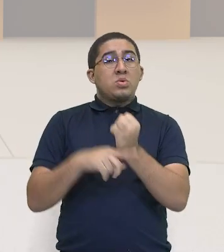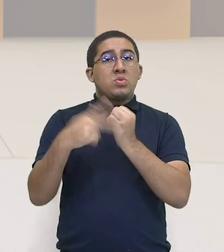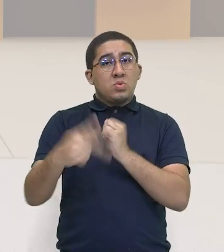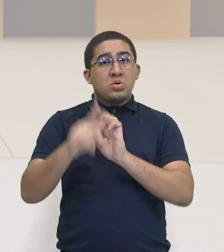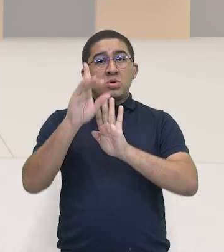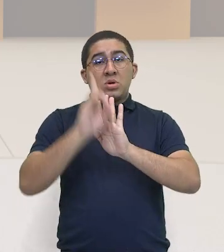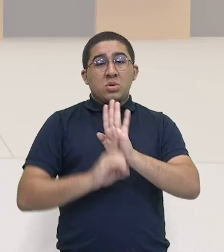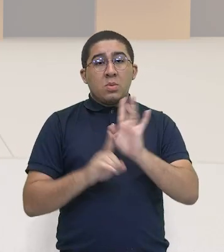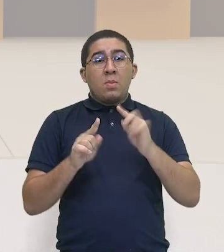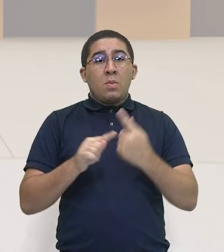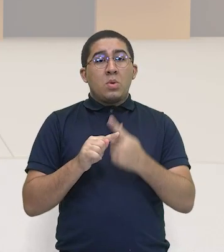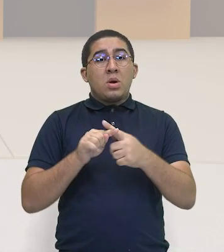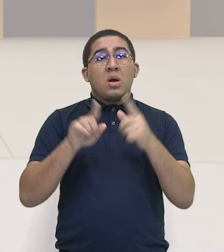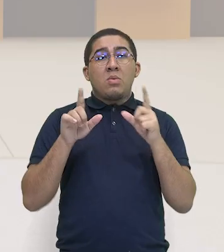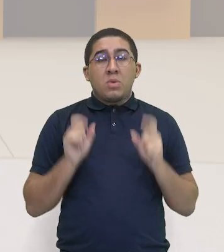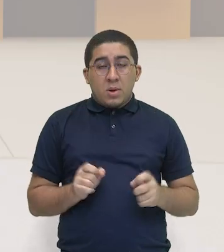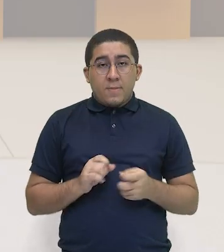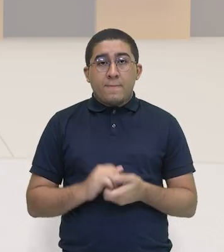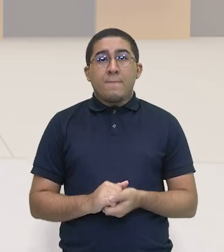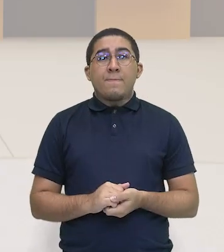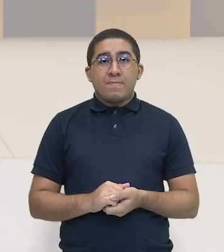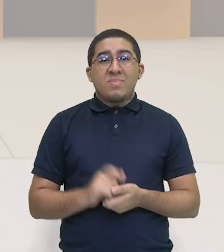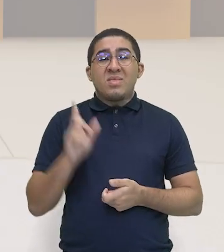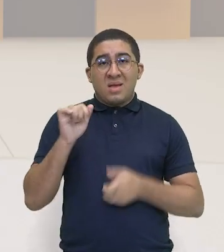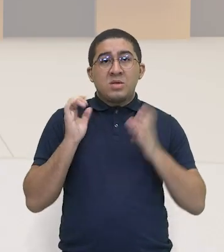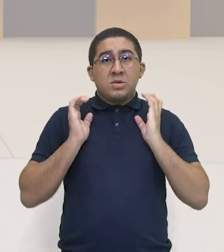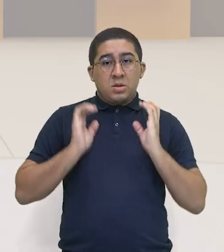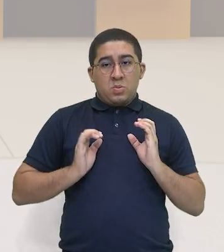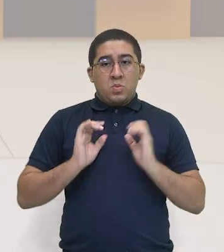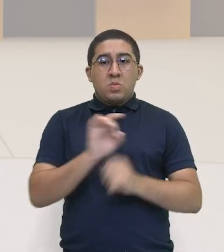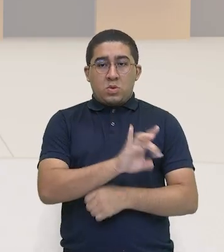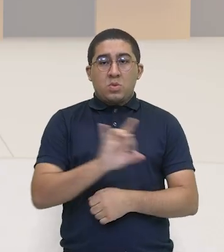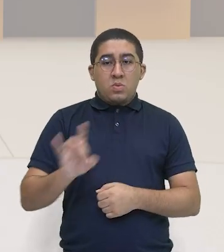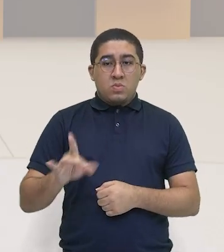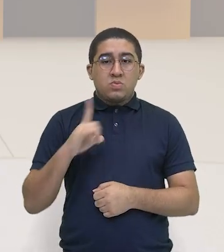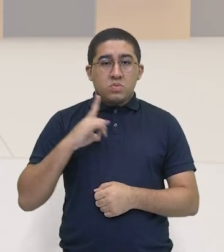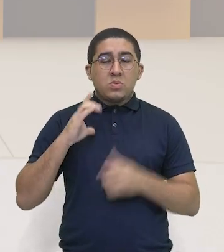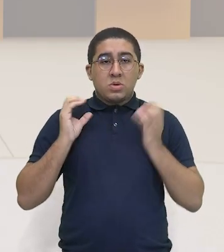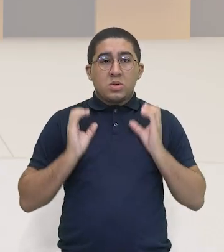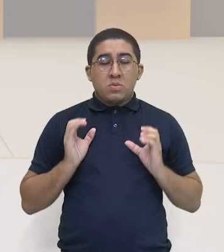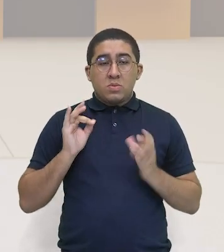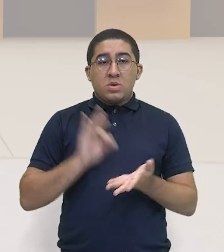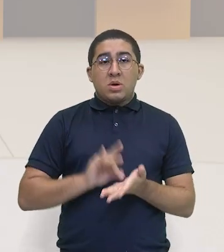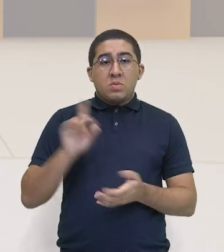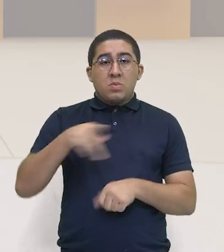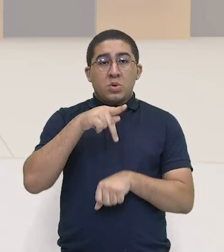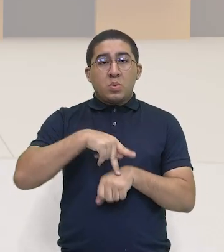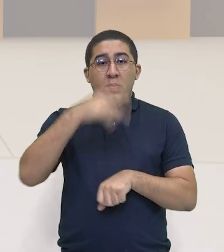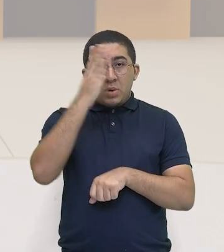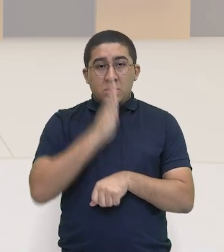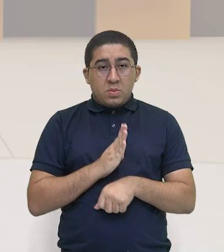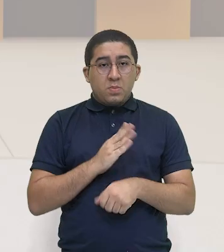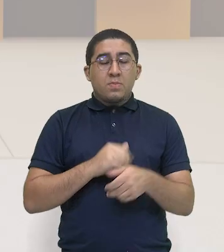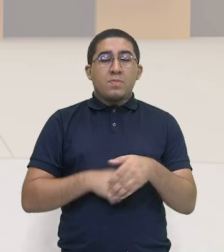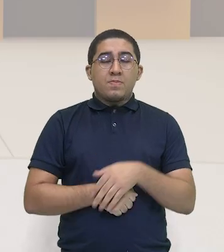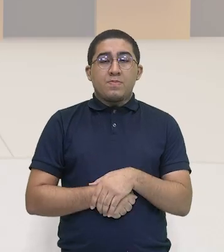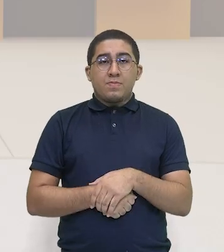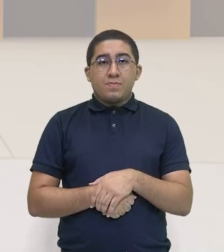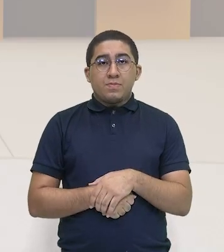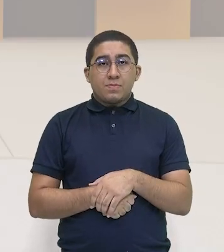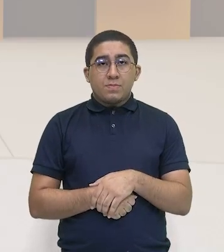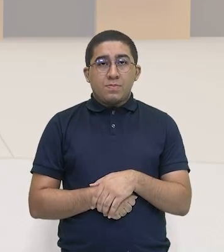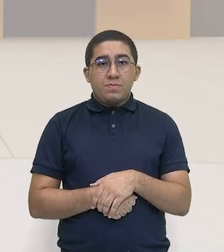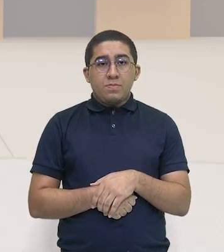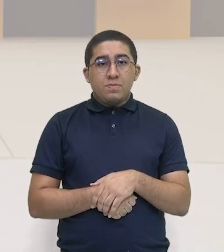porque ele é cidadão, cada um deles, são cidadãos brasileiros, não é isso? Faz parte da sociedade brasileira. Faz parte da